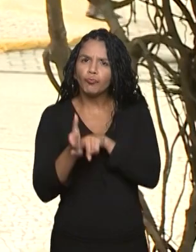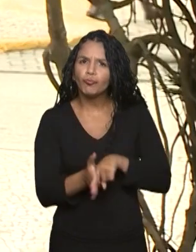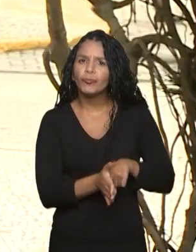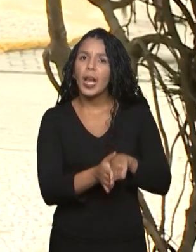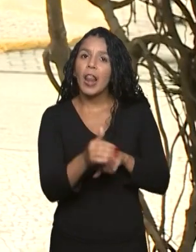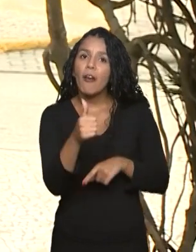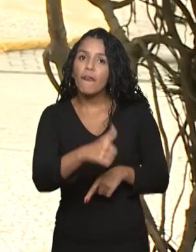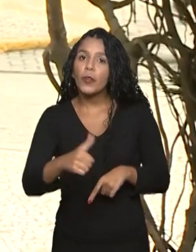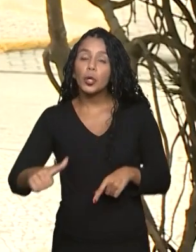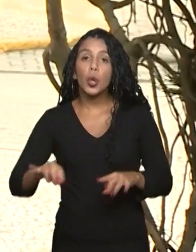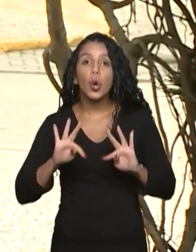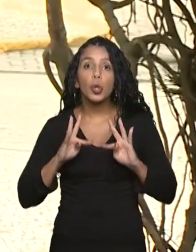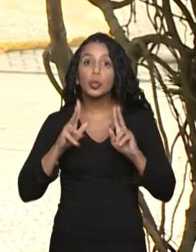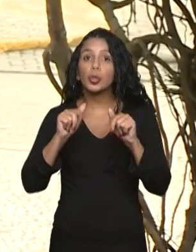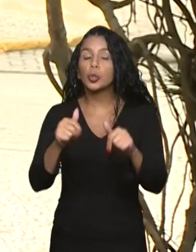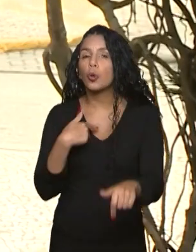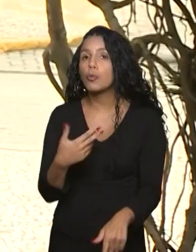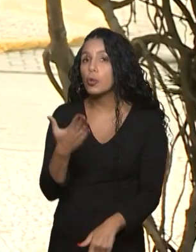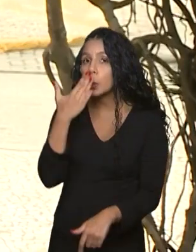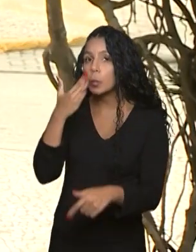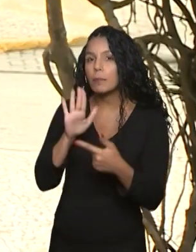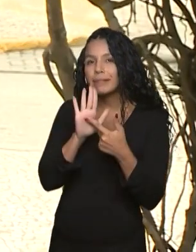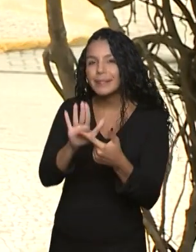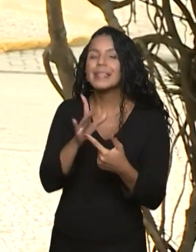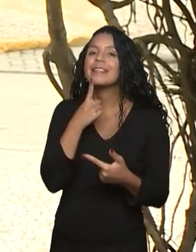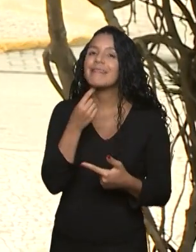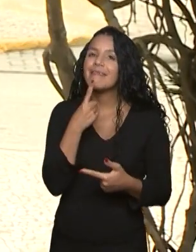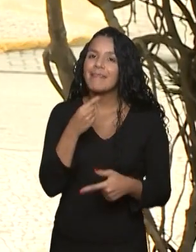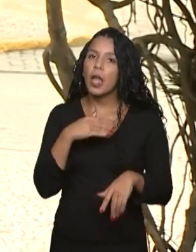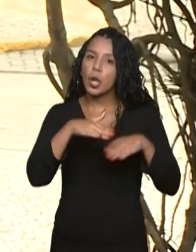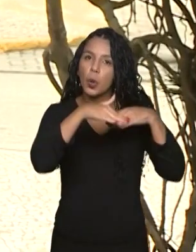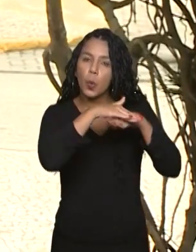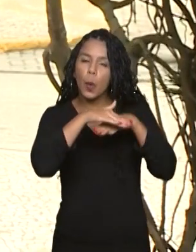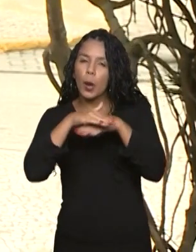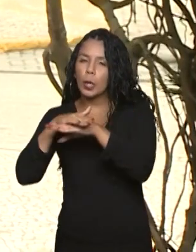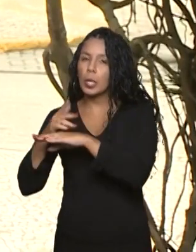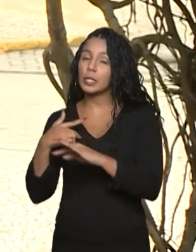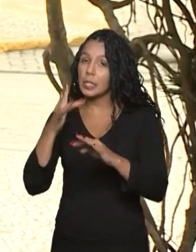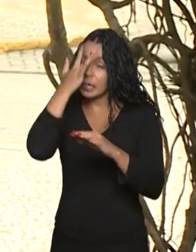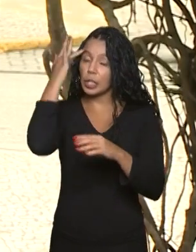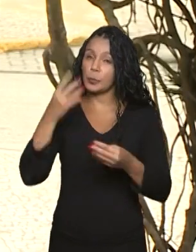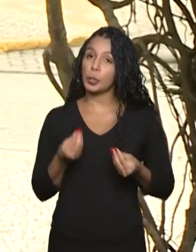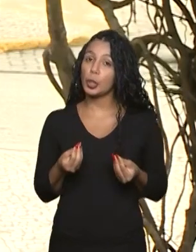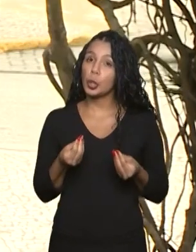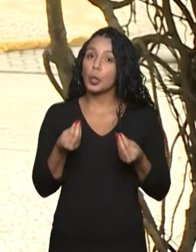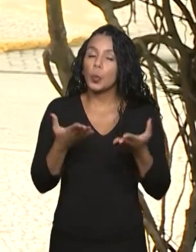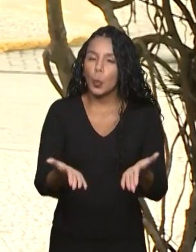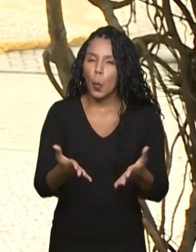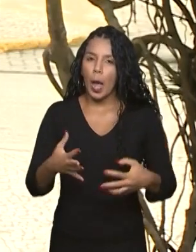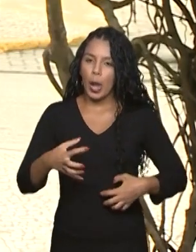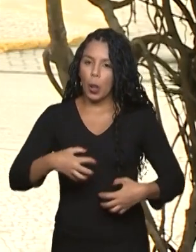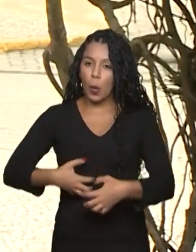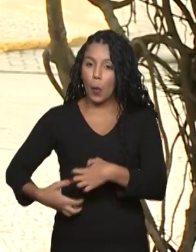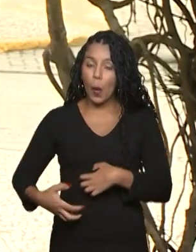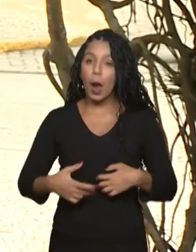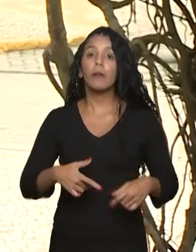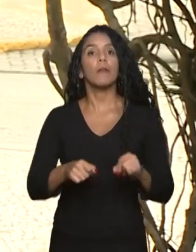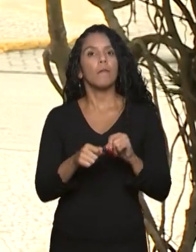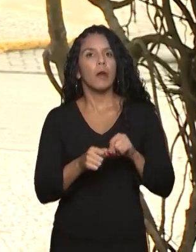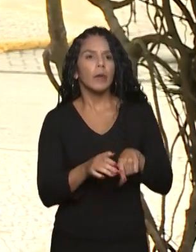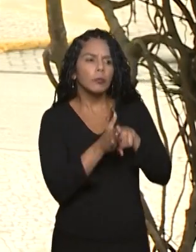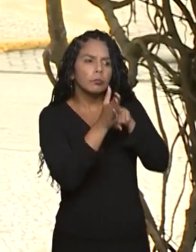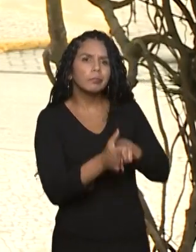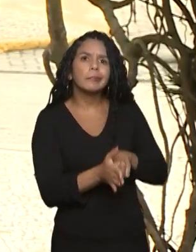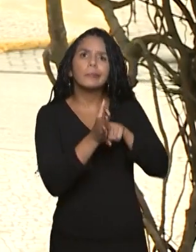a reavaliação de todas as amostras de sangue armazenadas dos doadores de órgãos. Também foi instaurada uma sindicância